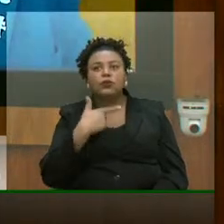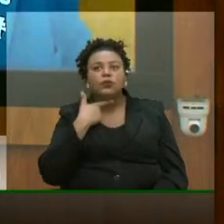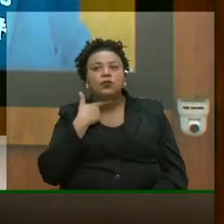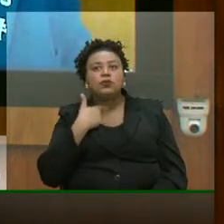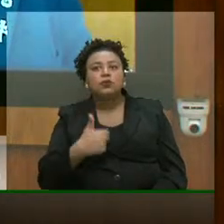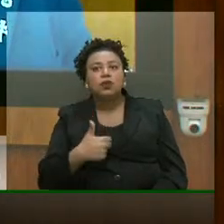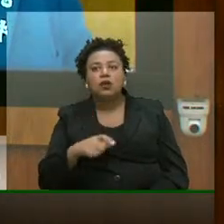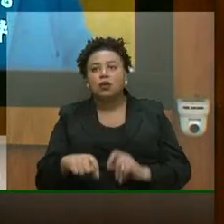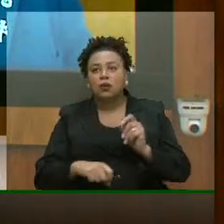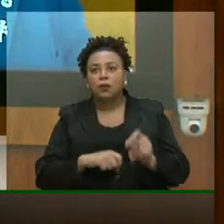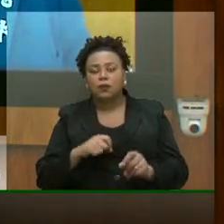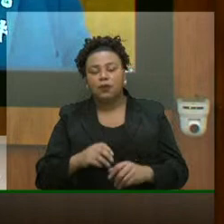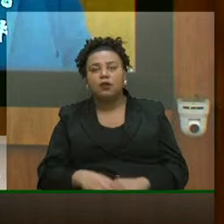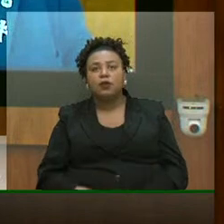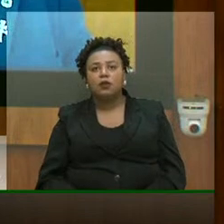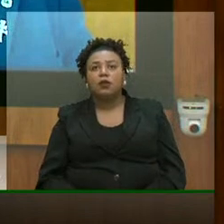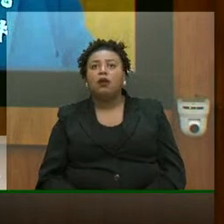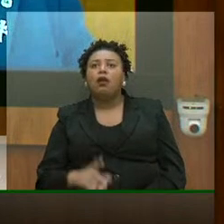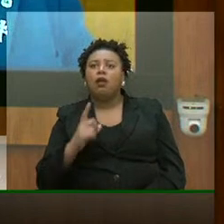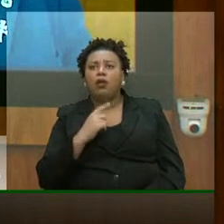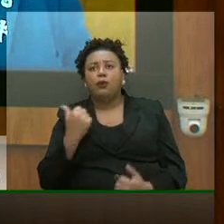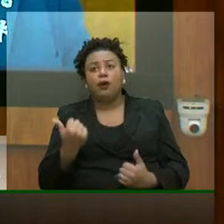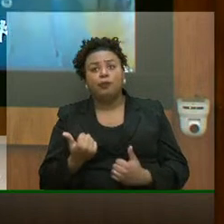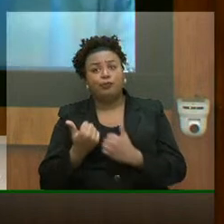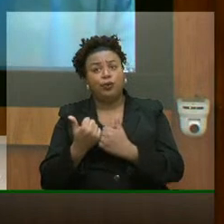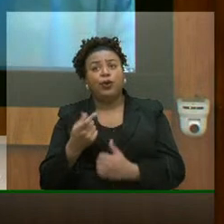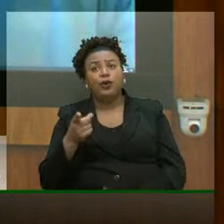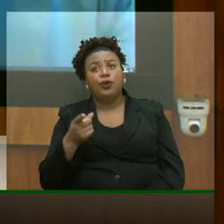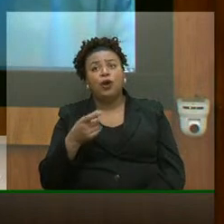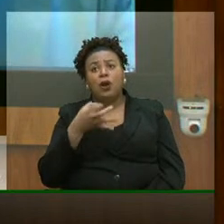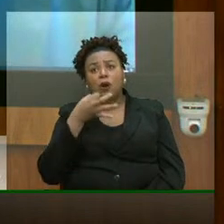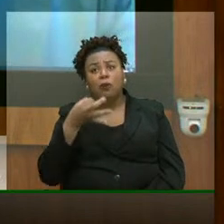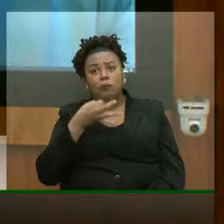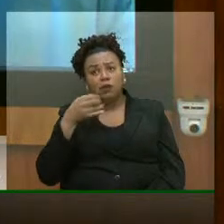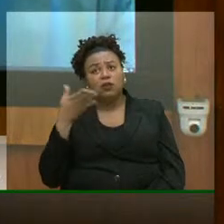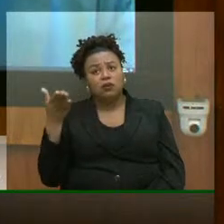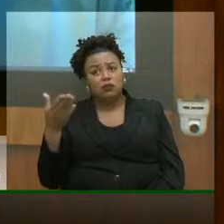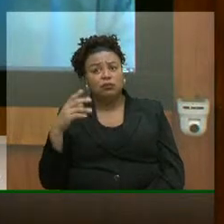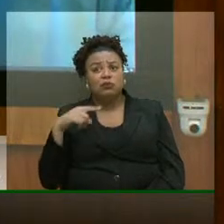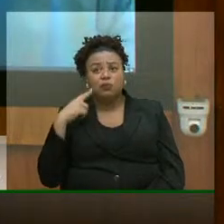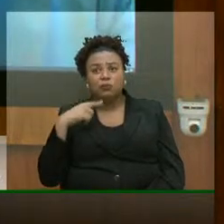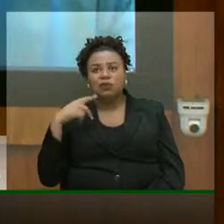gostaria de me solidarizar com a posição do deputado Pedro Pereira, por